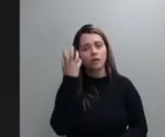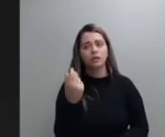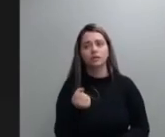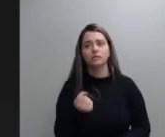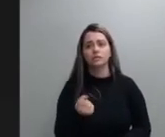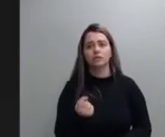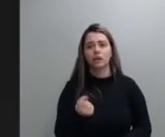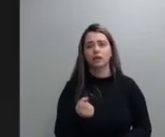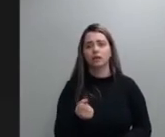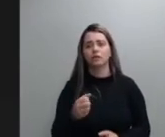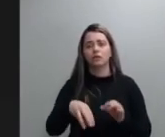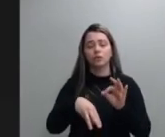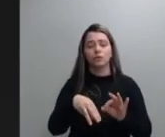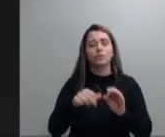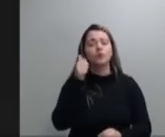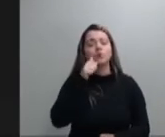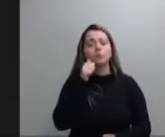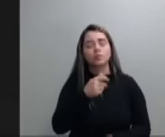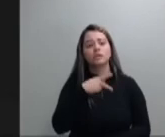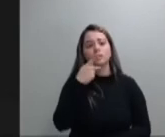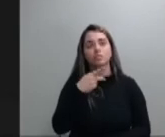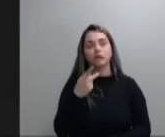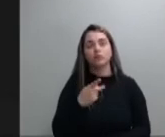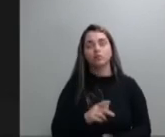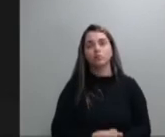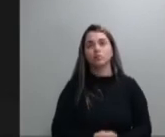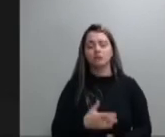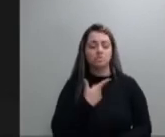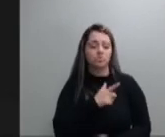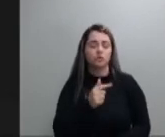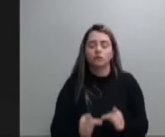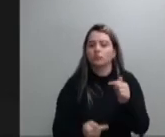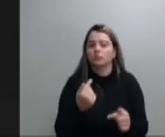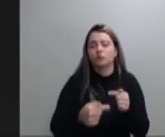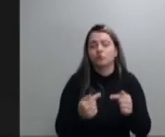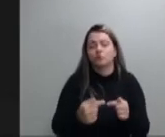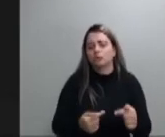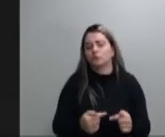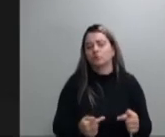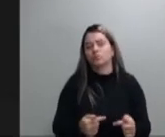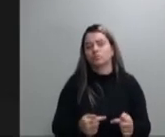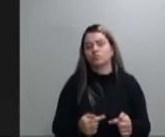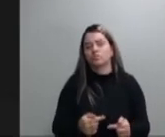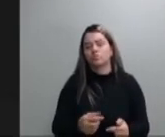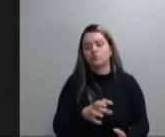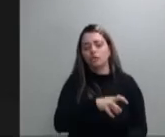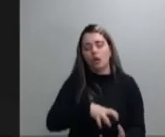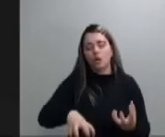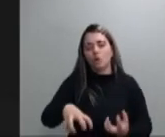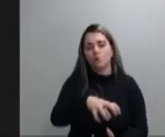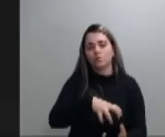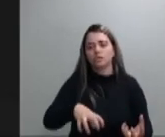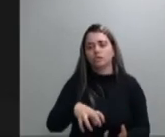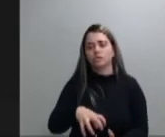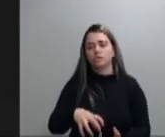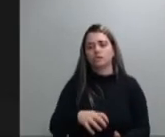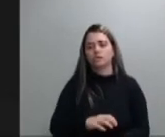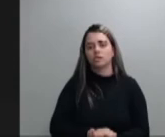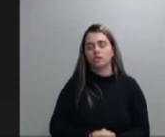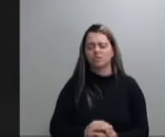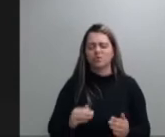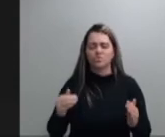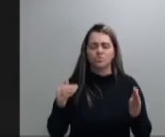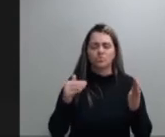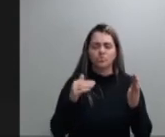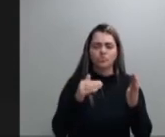nessa discussão tem pelo menos 300 anos isso já na organização da grande nação americana no fim do século XVIII já